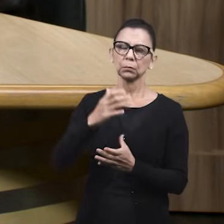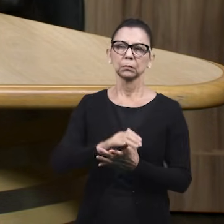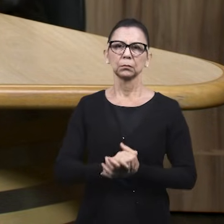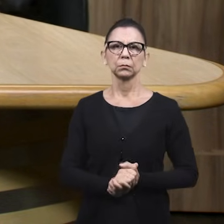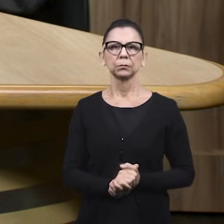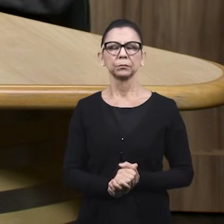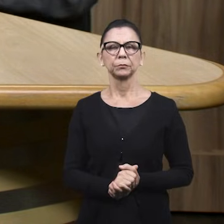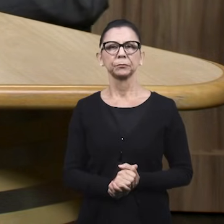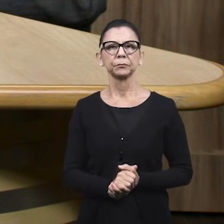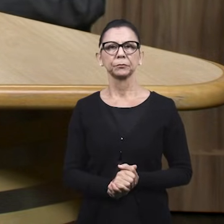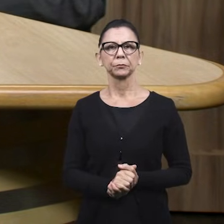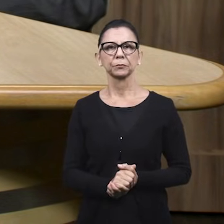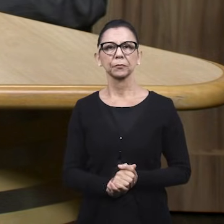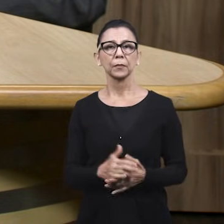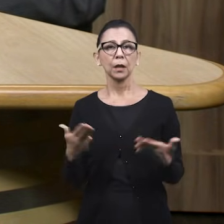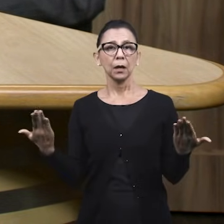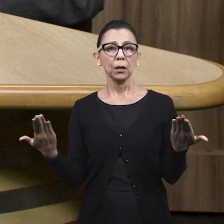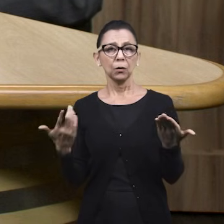E nós podemos usá-la